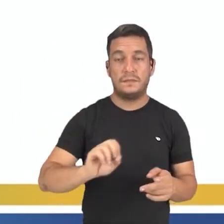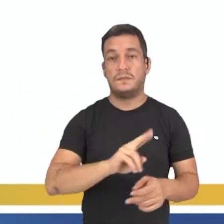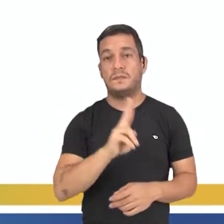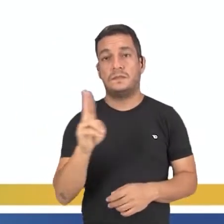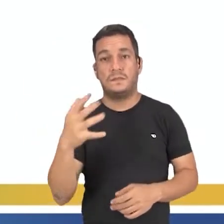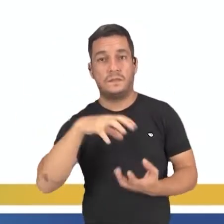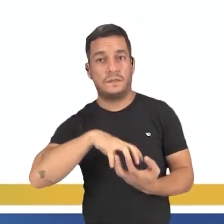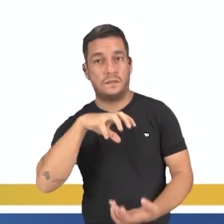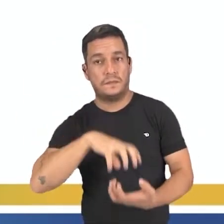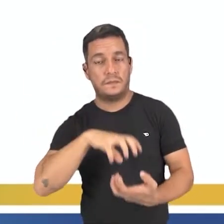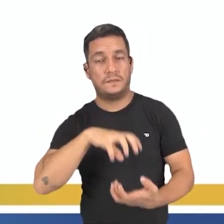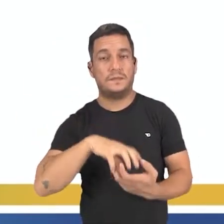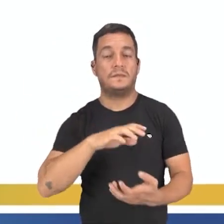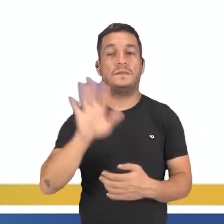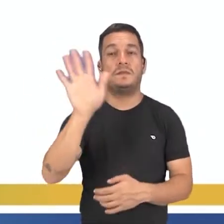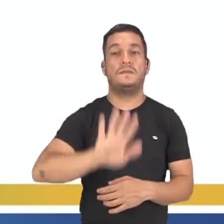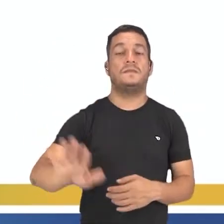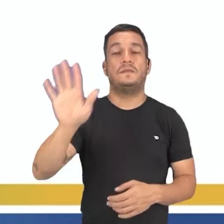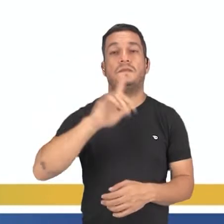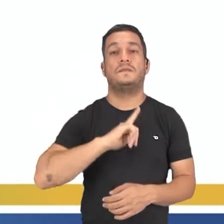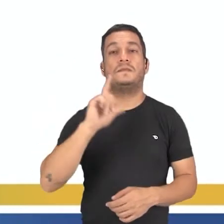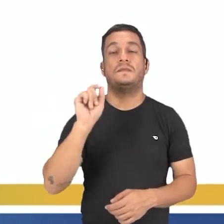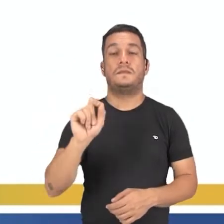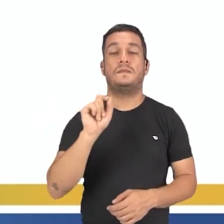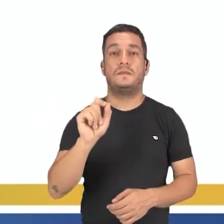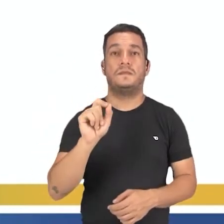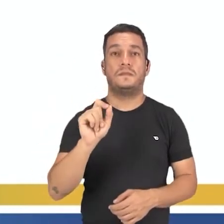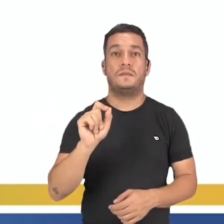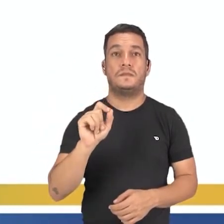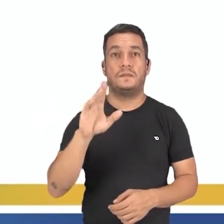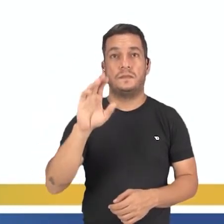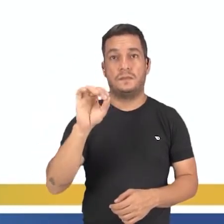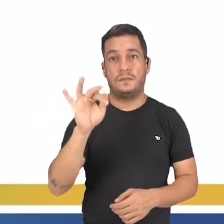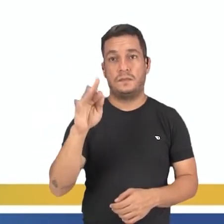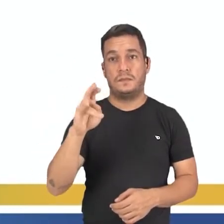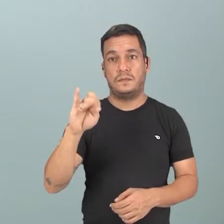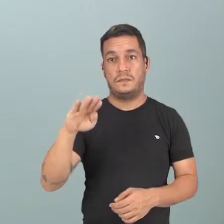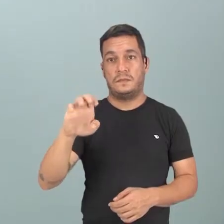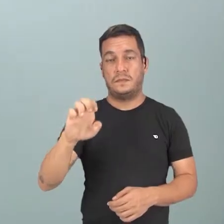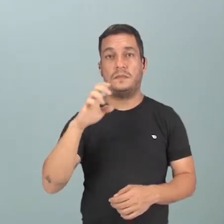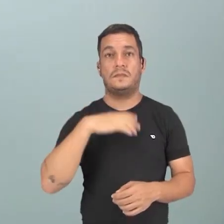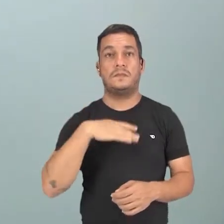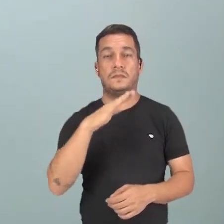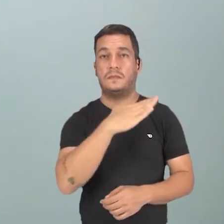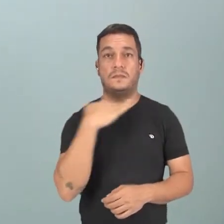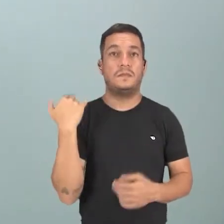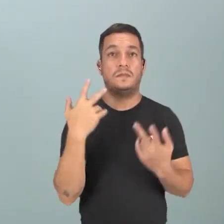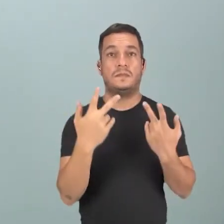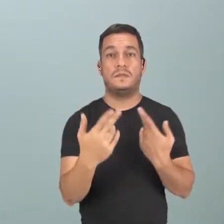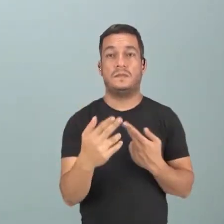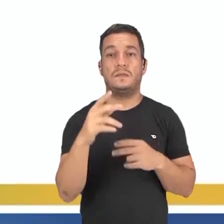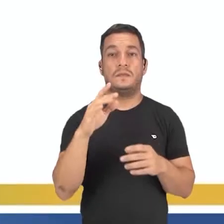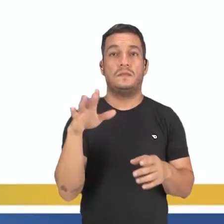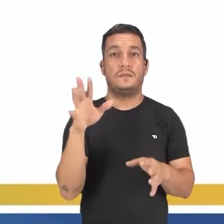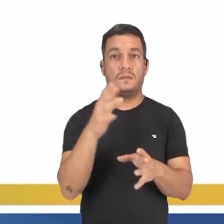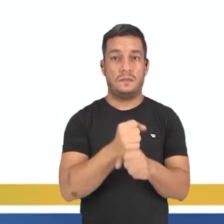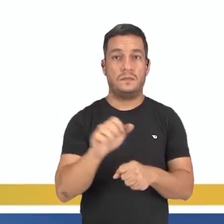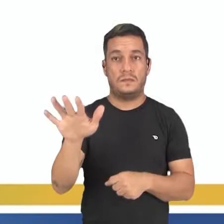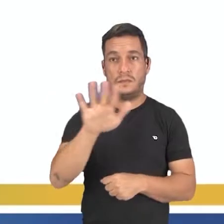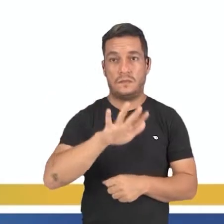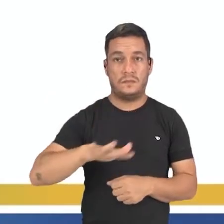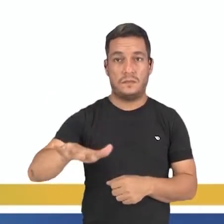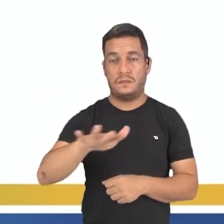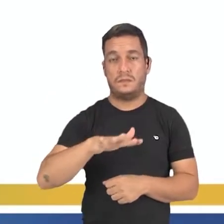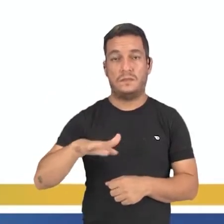ou idosos, do modo geral nós temos coeficiente de mortalidade é igual total do número